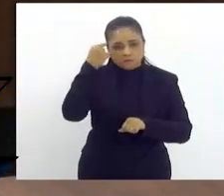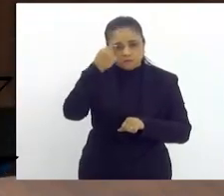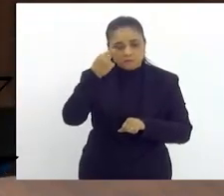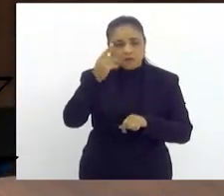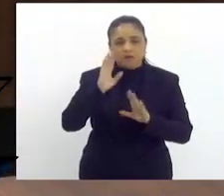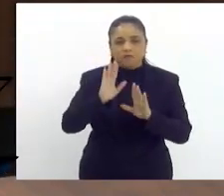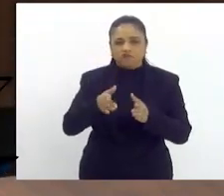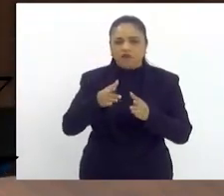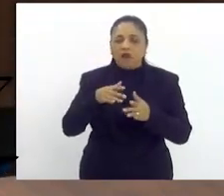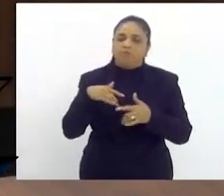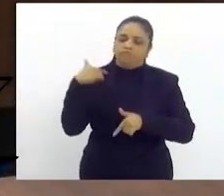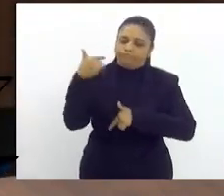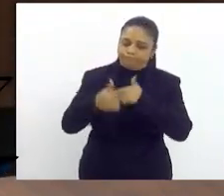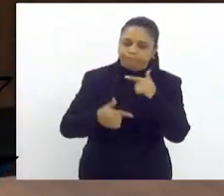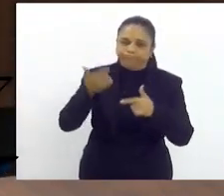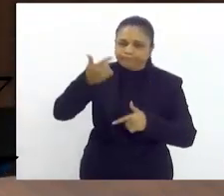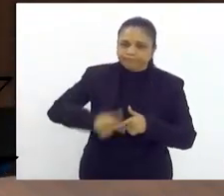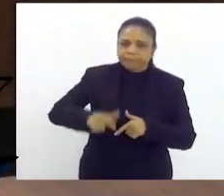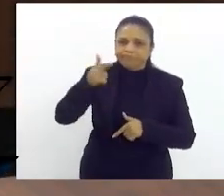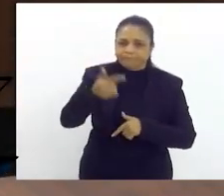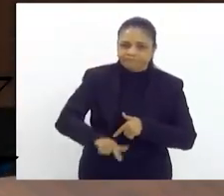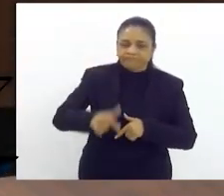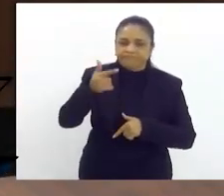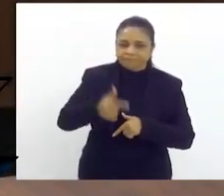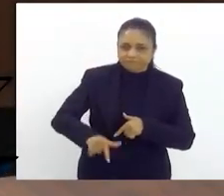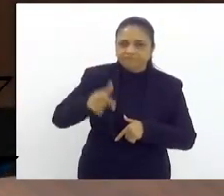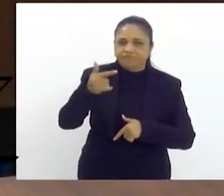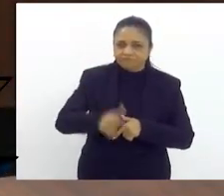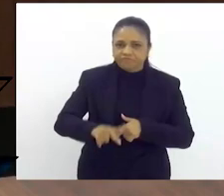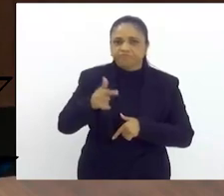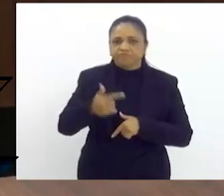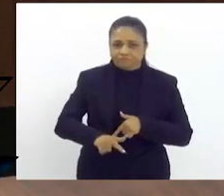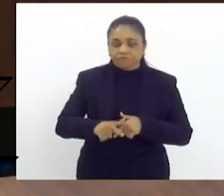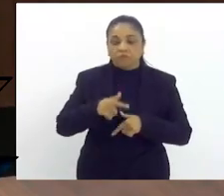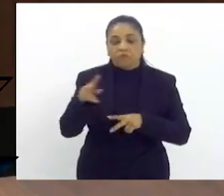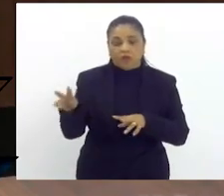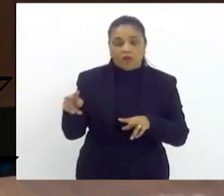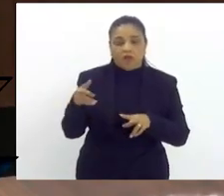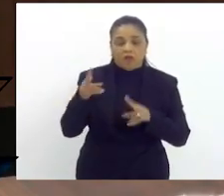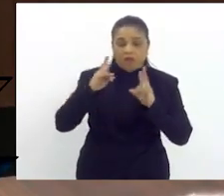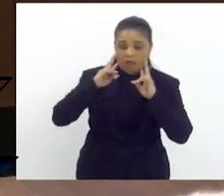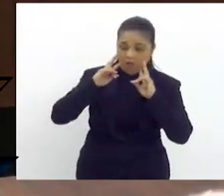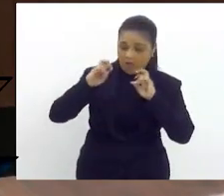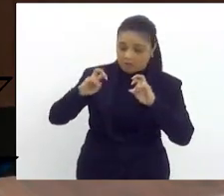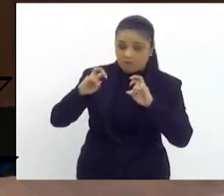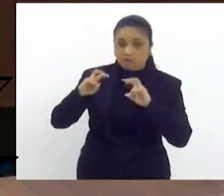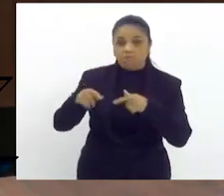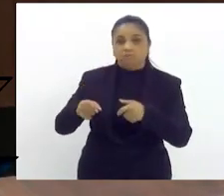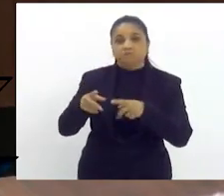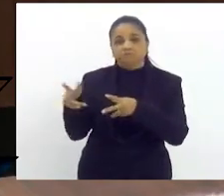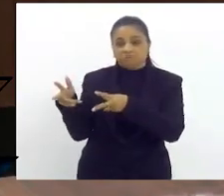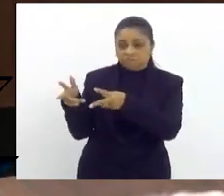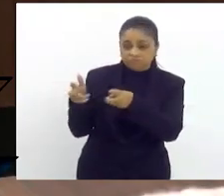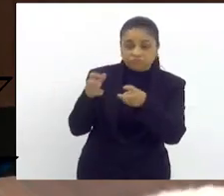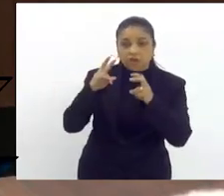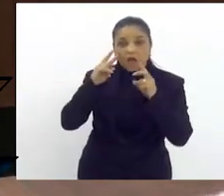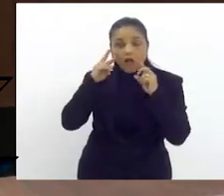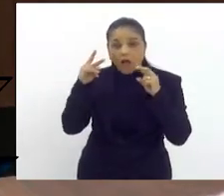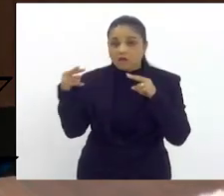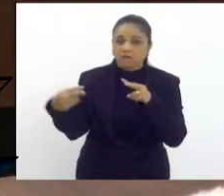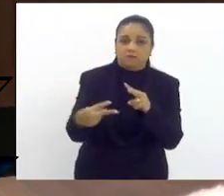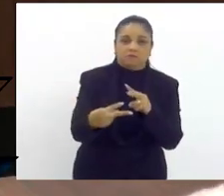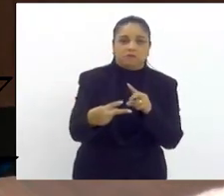recorrente E é isso que tem chamado a nossa atenção primeiro a gente compreender